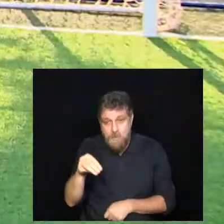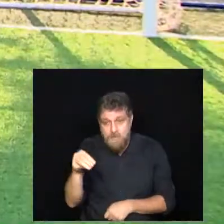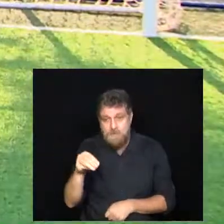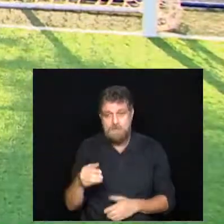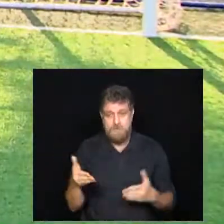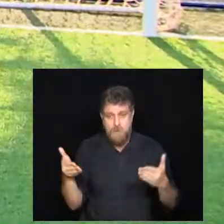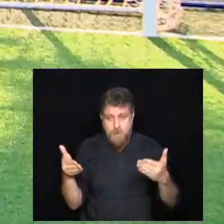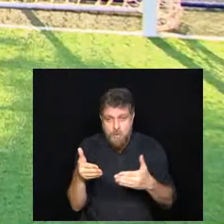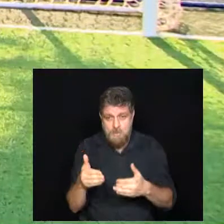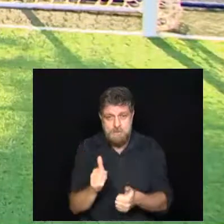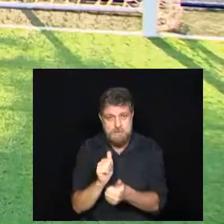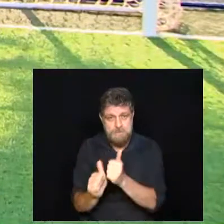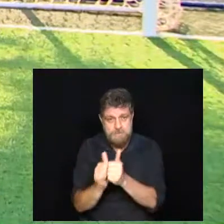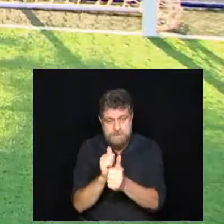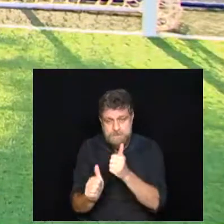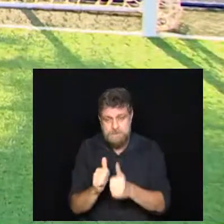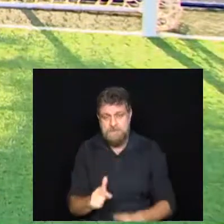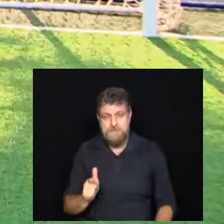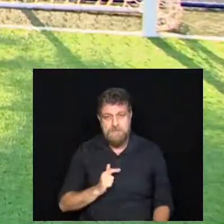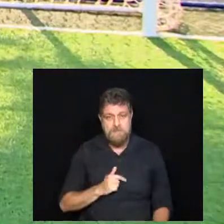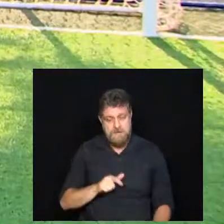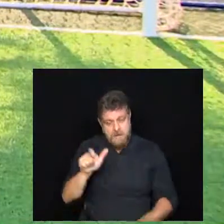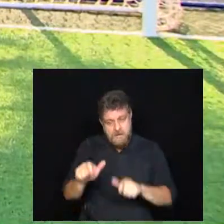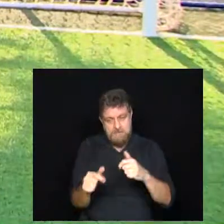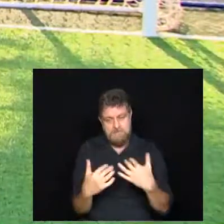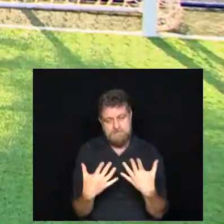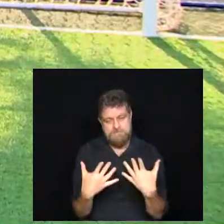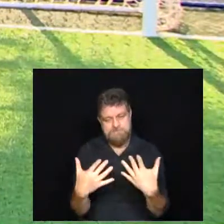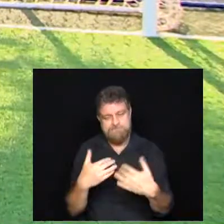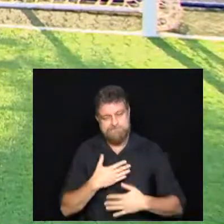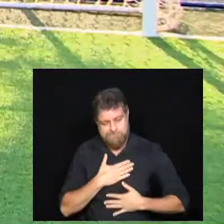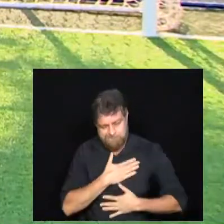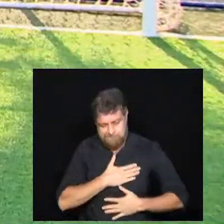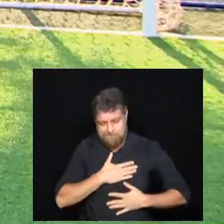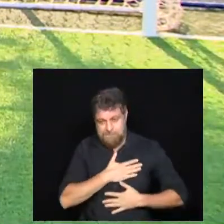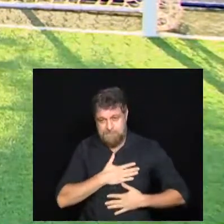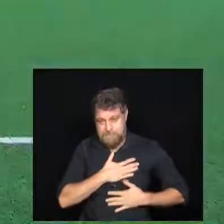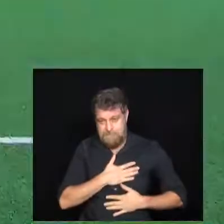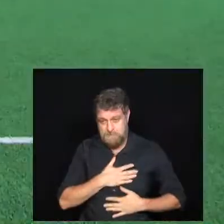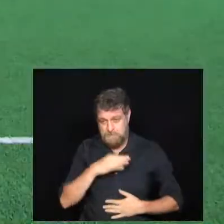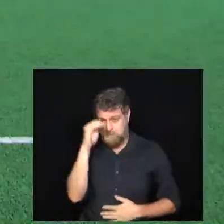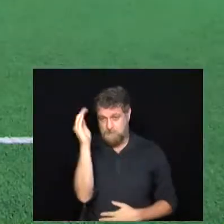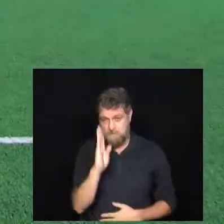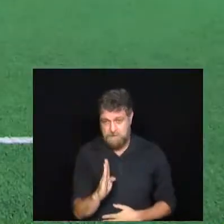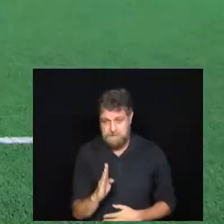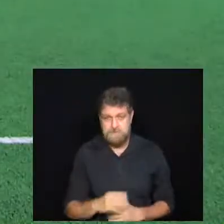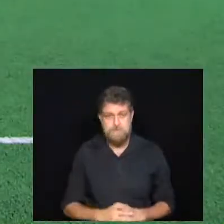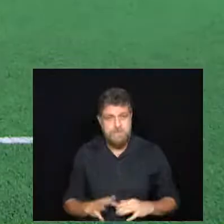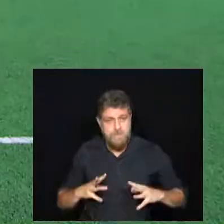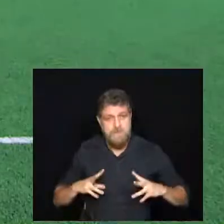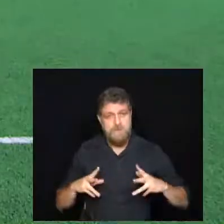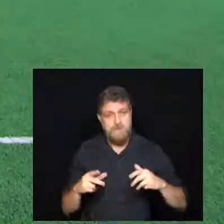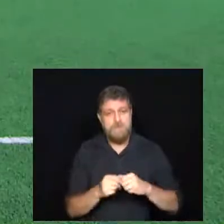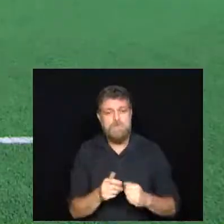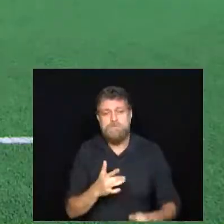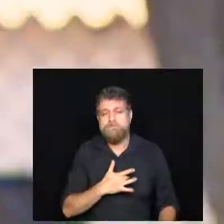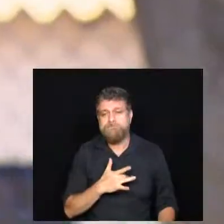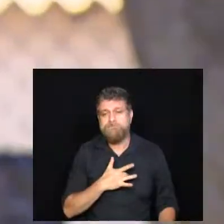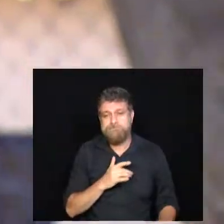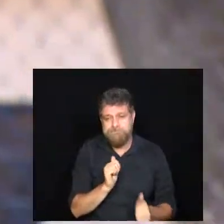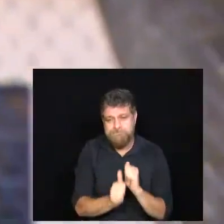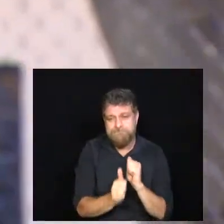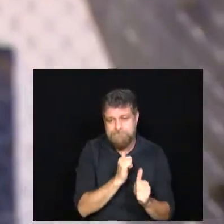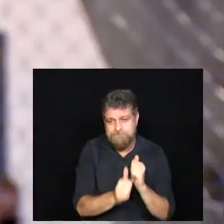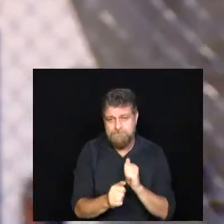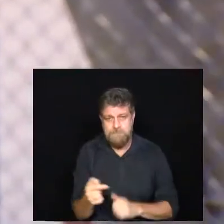Hoje esse esporte caiu nas graças de todo mundo aqui no Brasil. Todo mundo que é apaixonado por bola. Como,